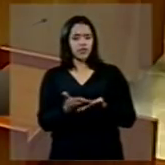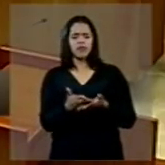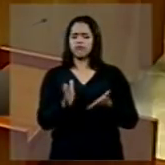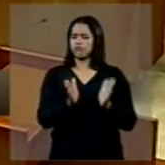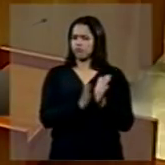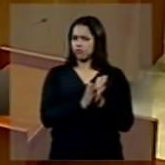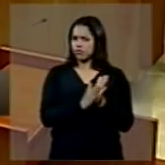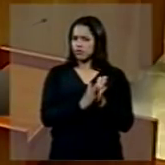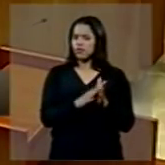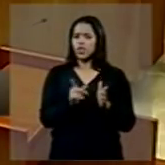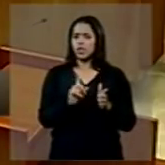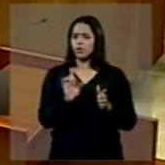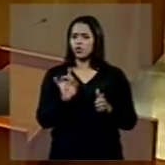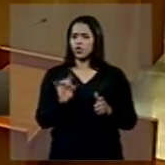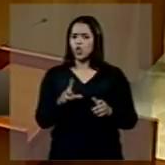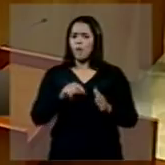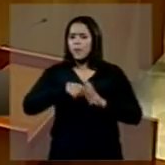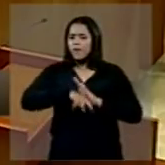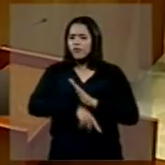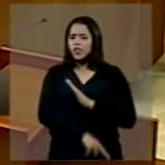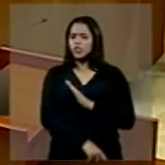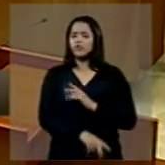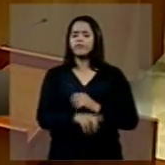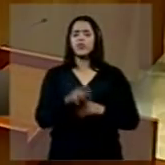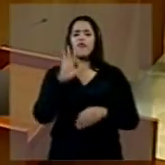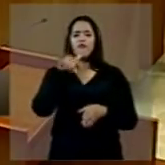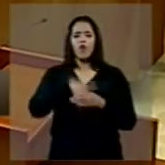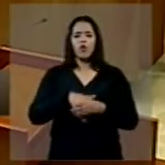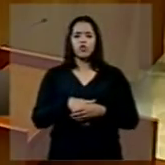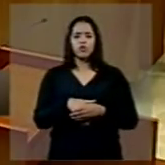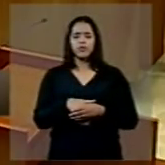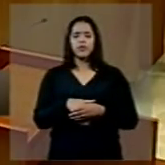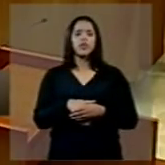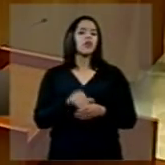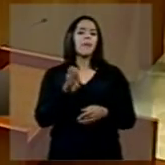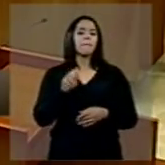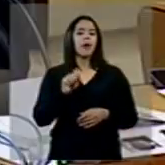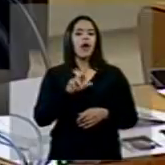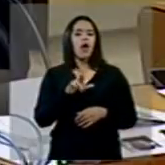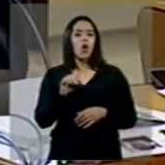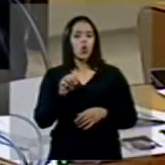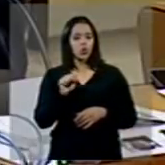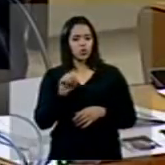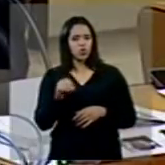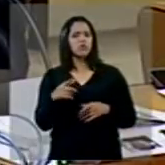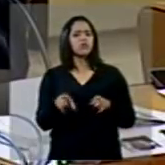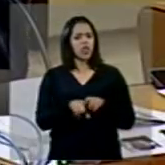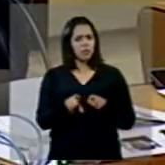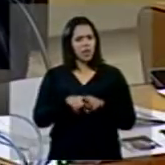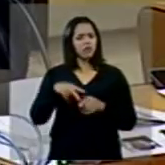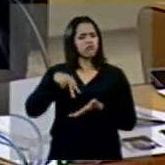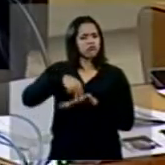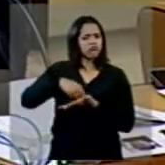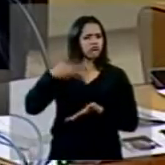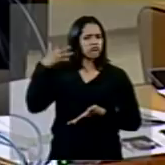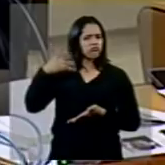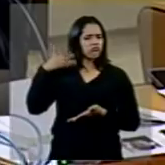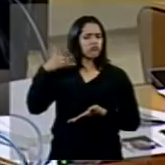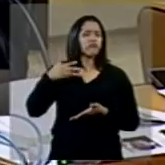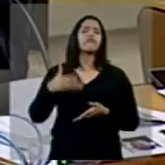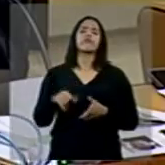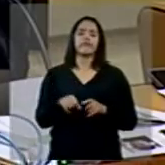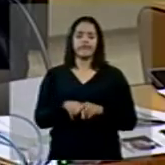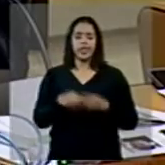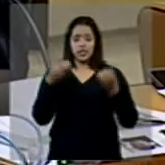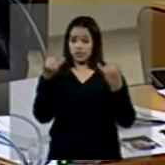elogiando não só a presteza e a profundidade do voto do ministro Luiz Roberto Barroso, como também as sustentações orais que aqui